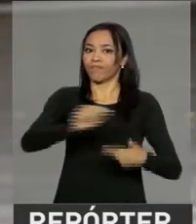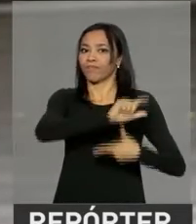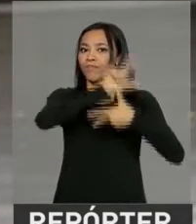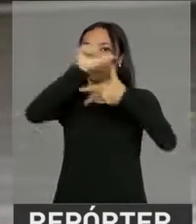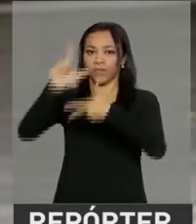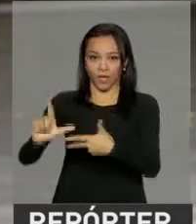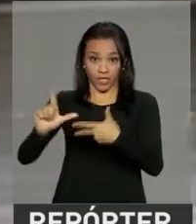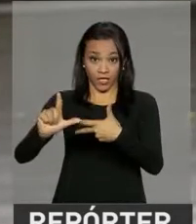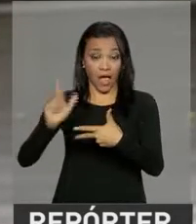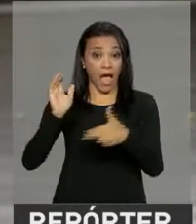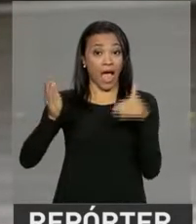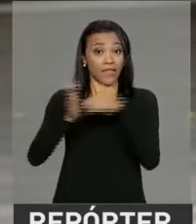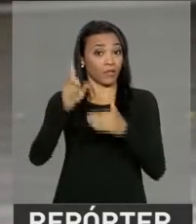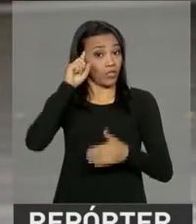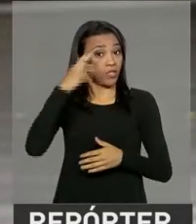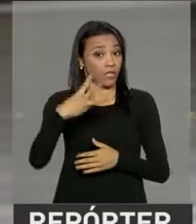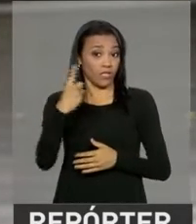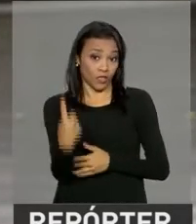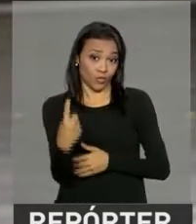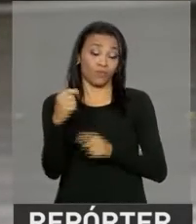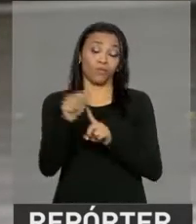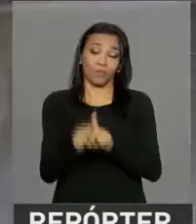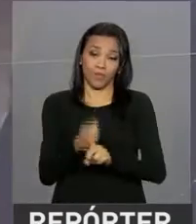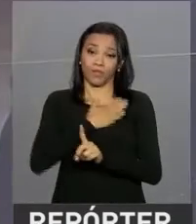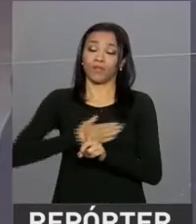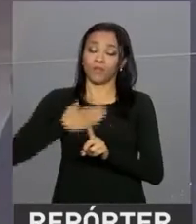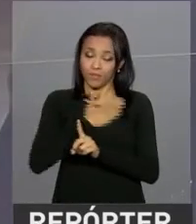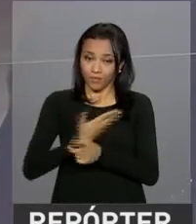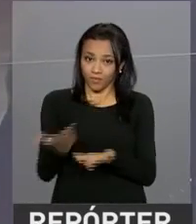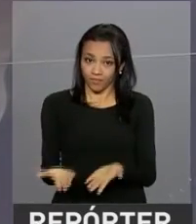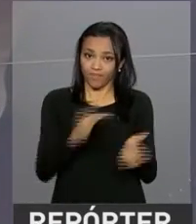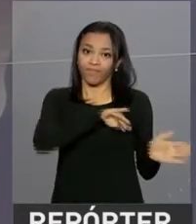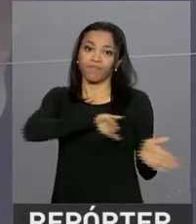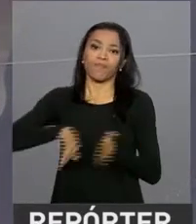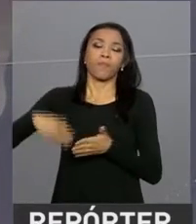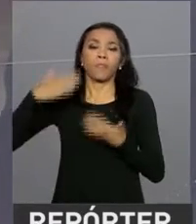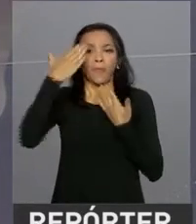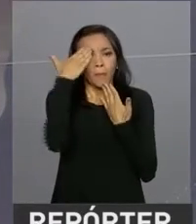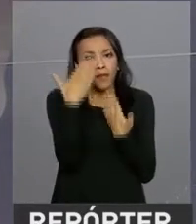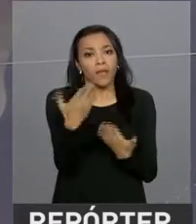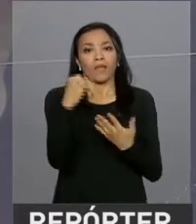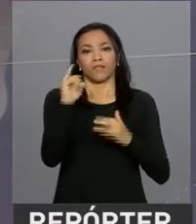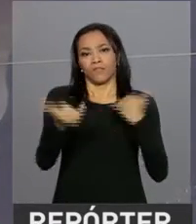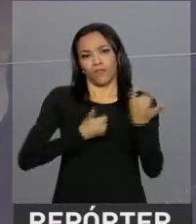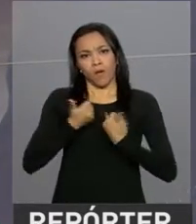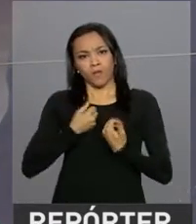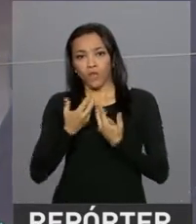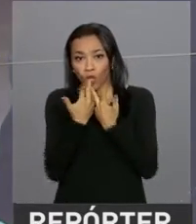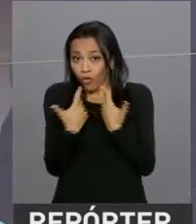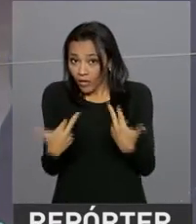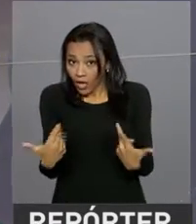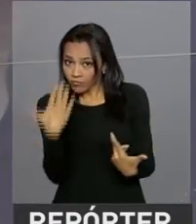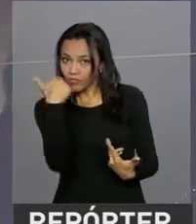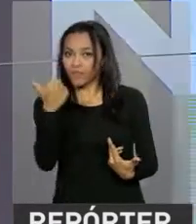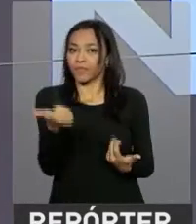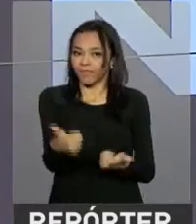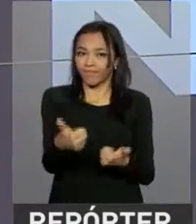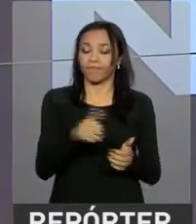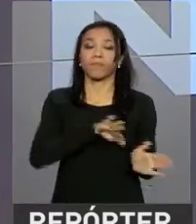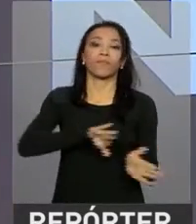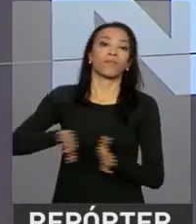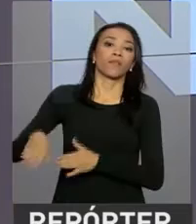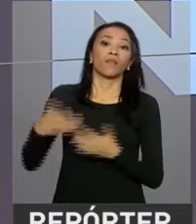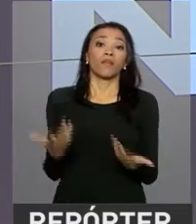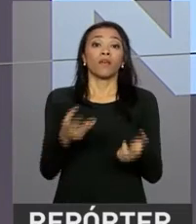até o dia 31 de agosto leandro obrigado jp pelas informações qualquer novidade chama gente aqui no estúdio e